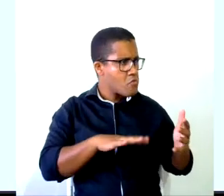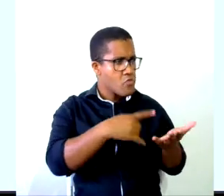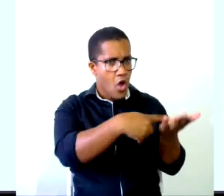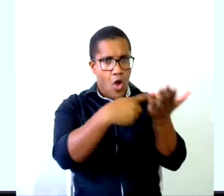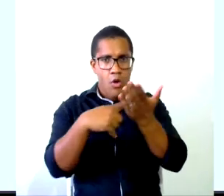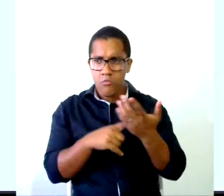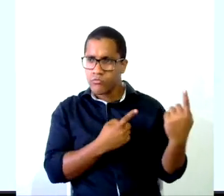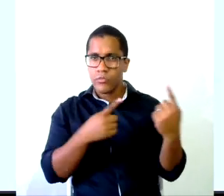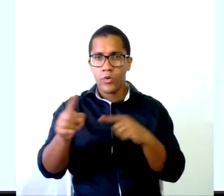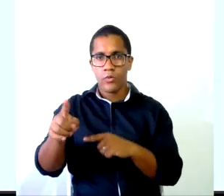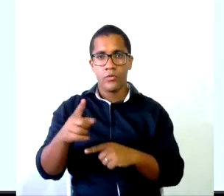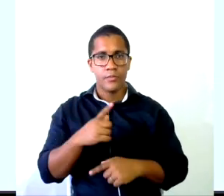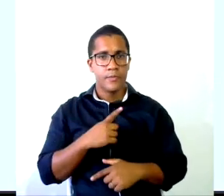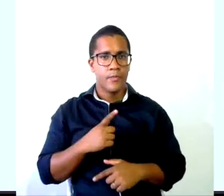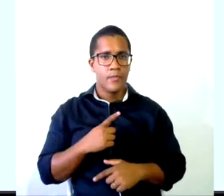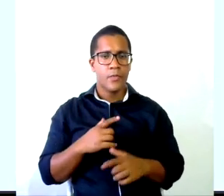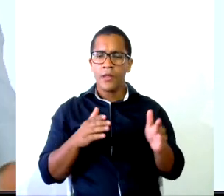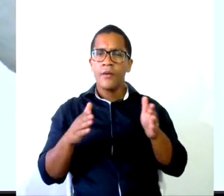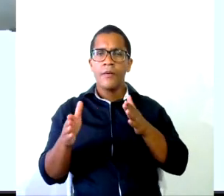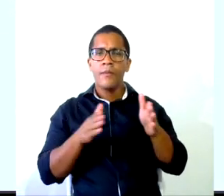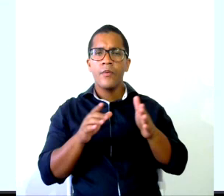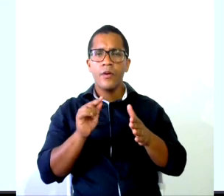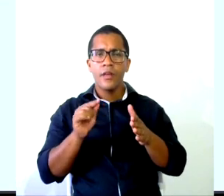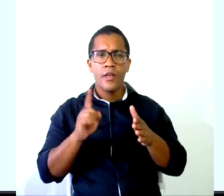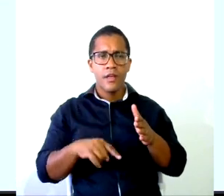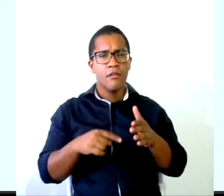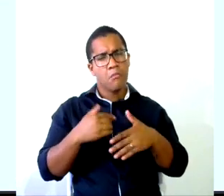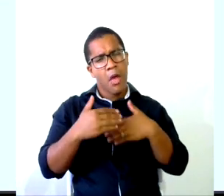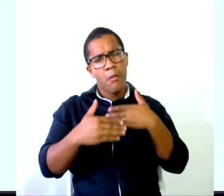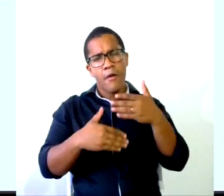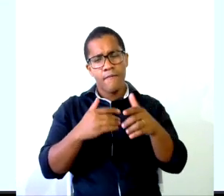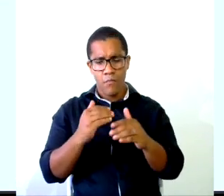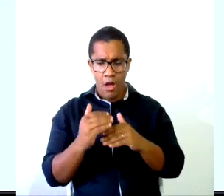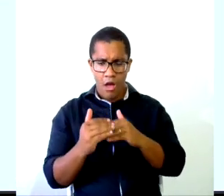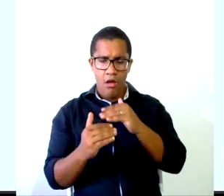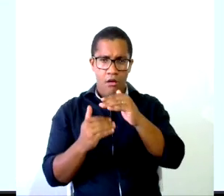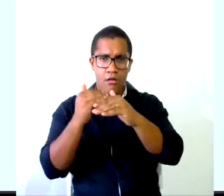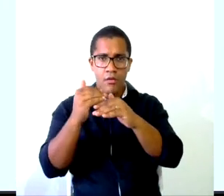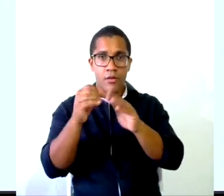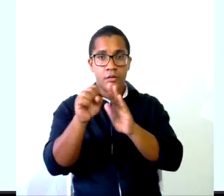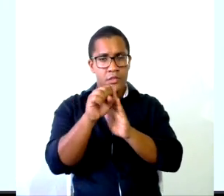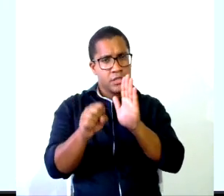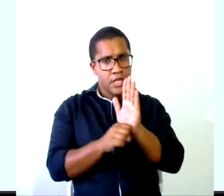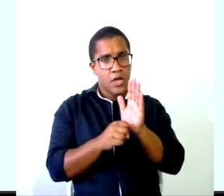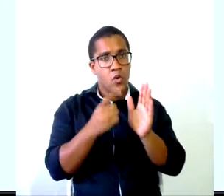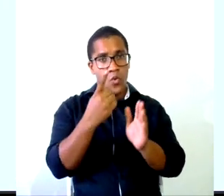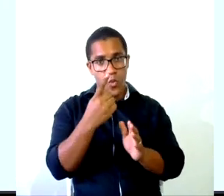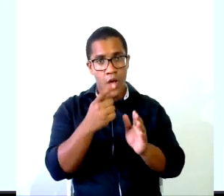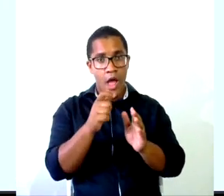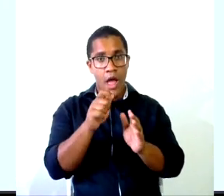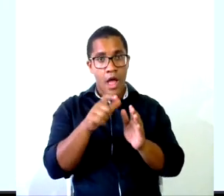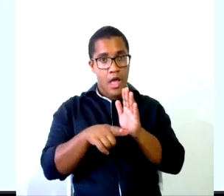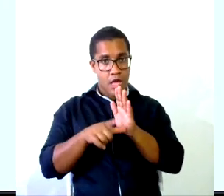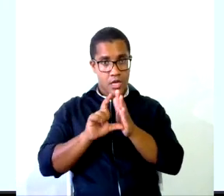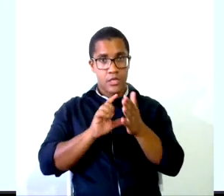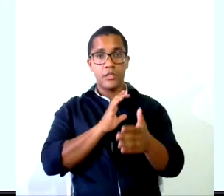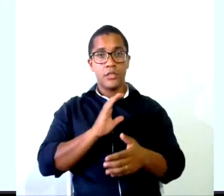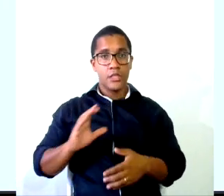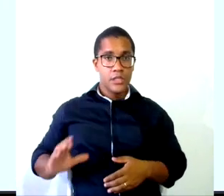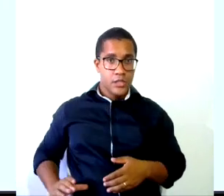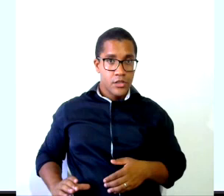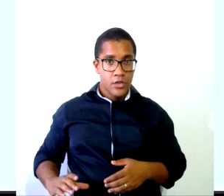período principal. Esse período principal, as leis romanas evoluíram com o tempo. E por volta do século I